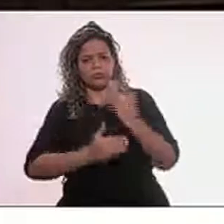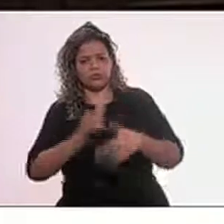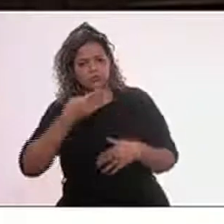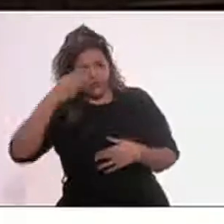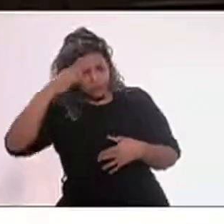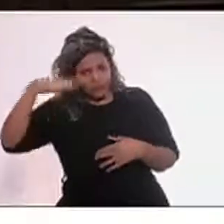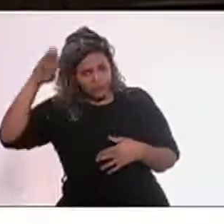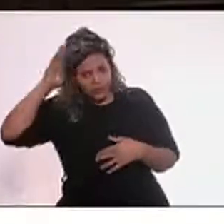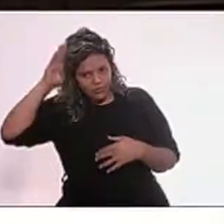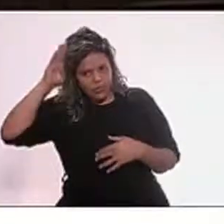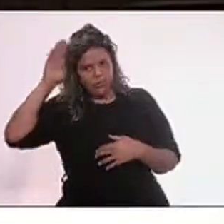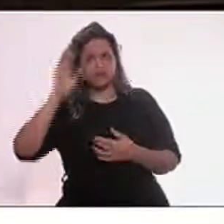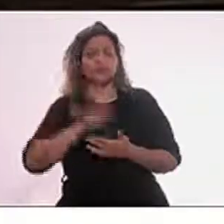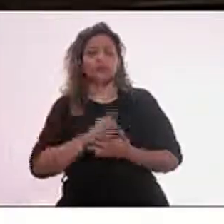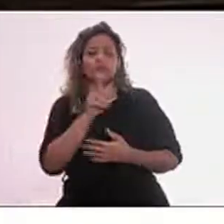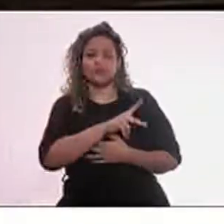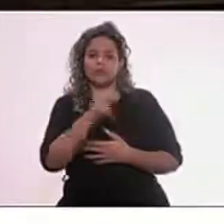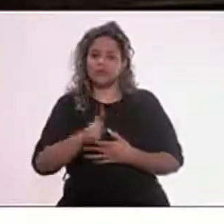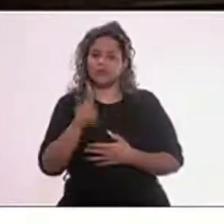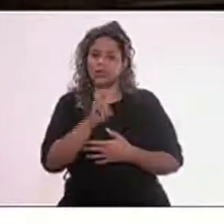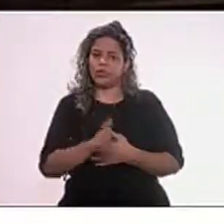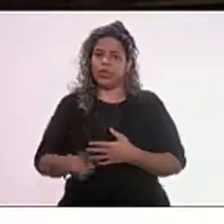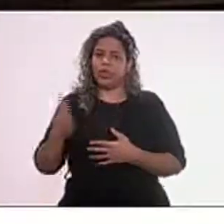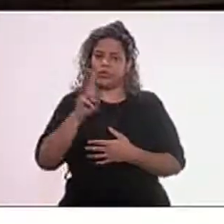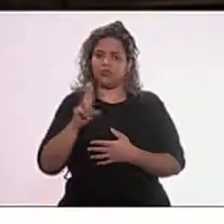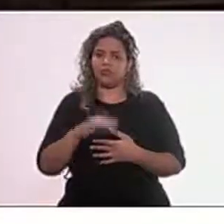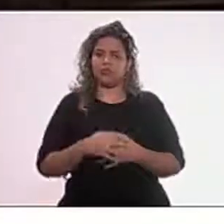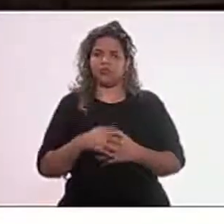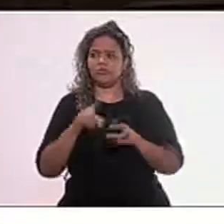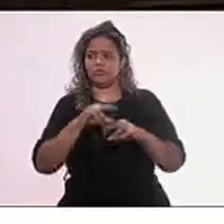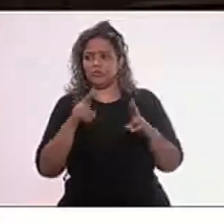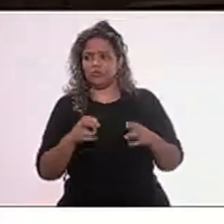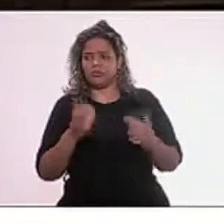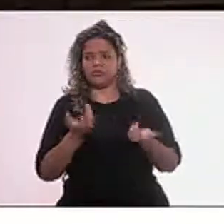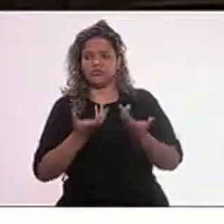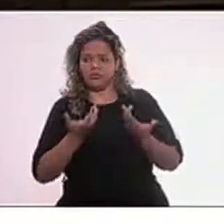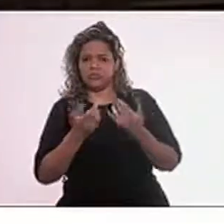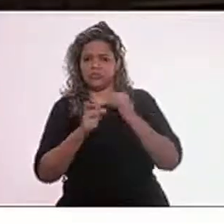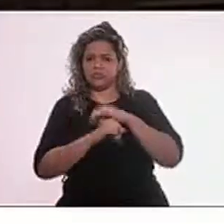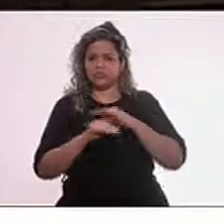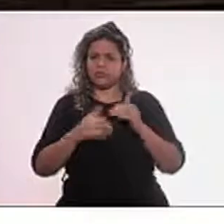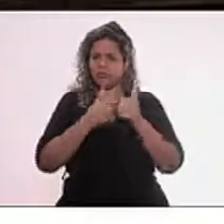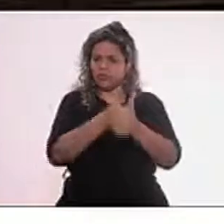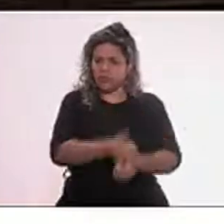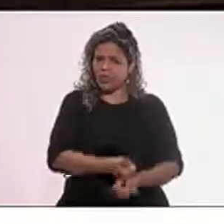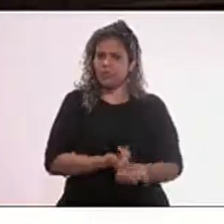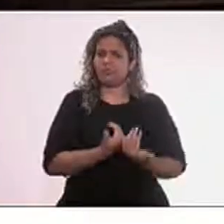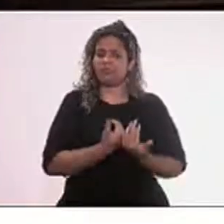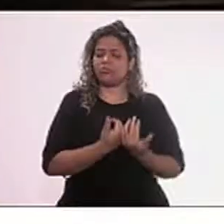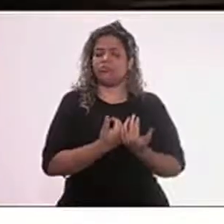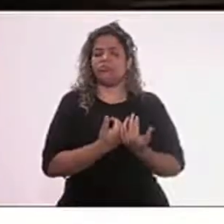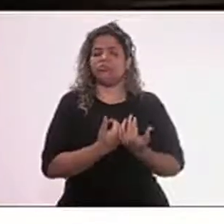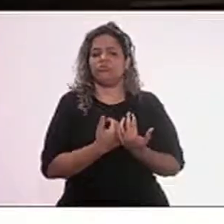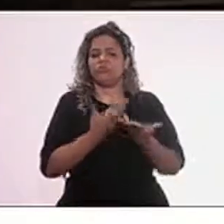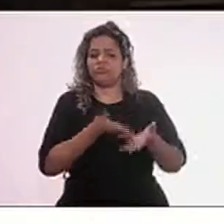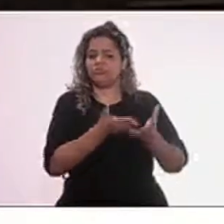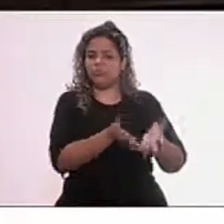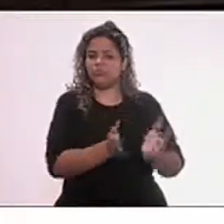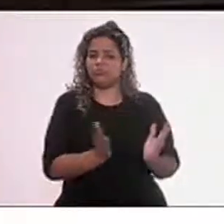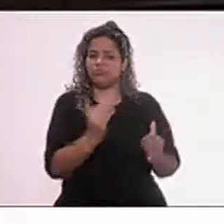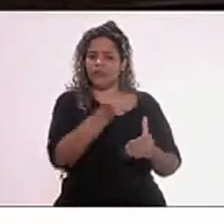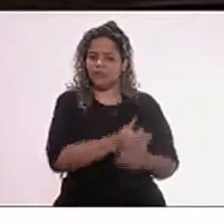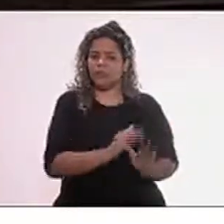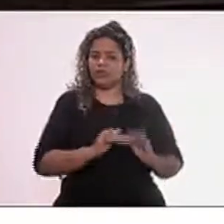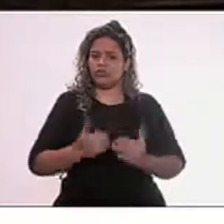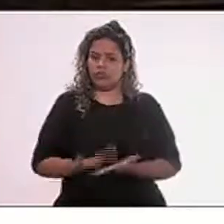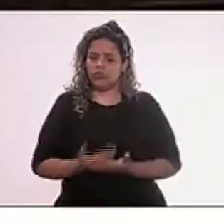de professores e professoras da UERJ. Então, seja em relação ao transporte rodoviário, seja em relação ao fechamento